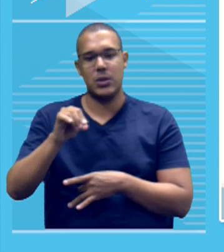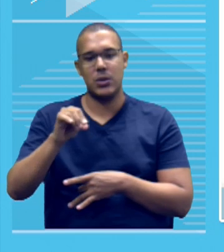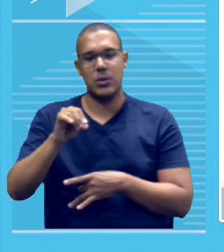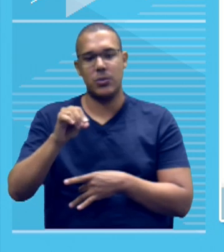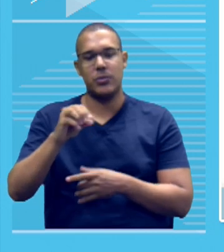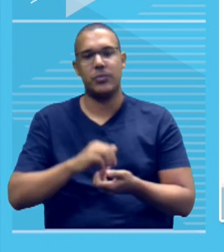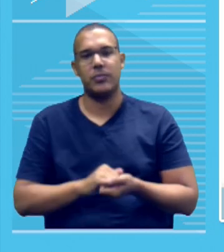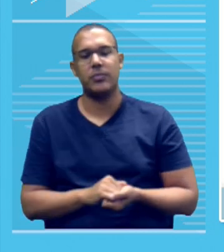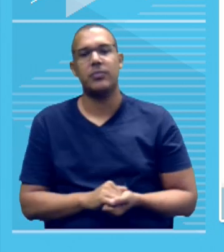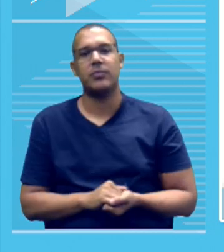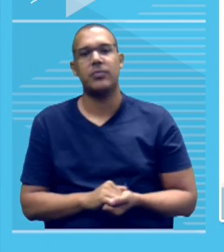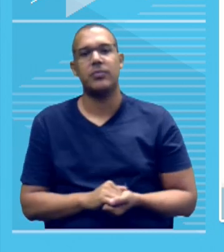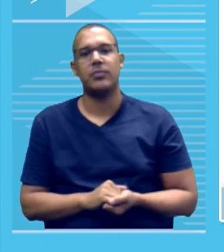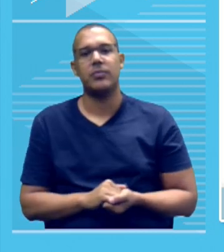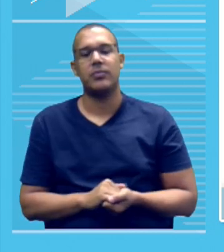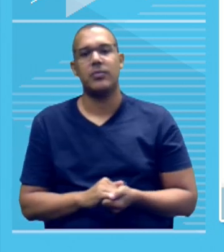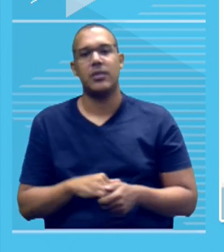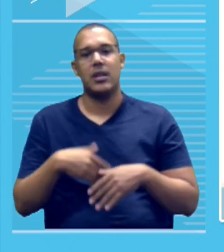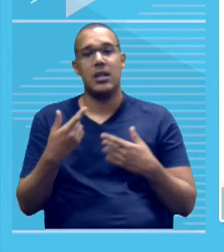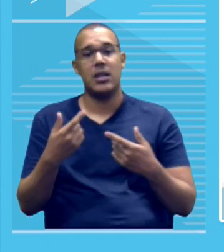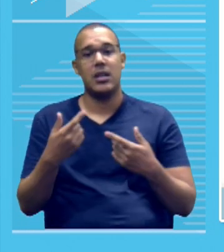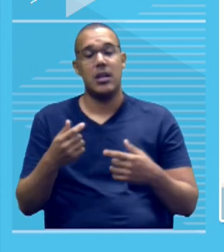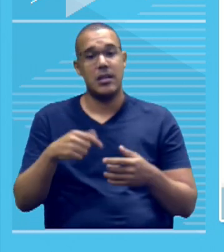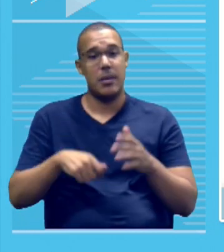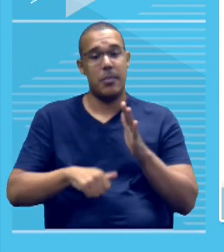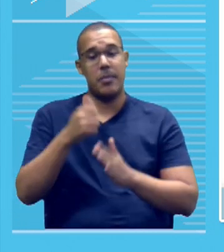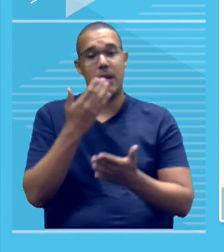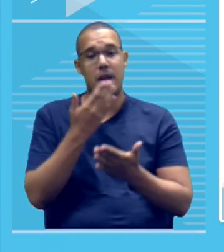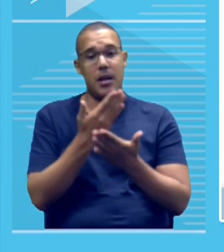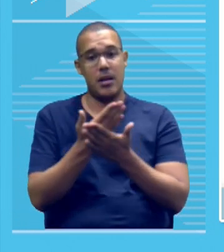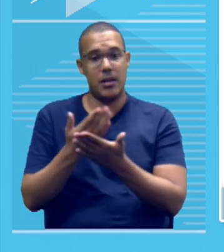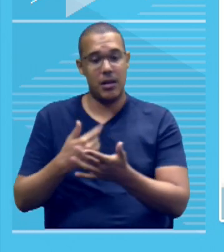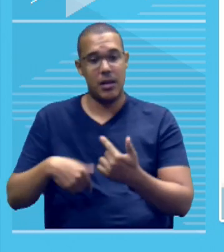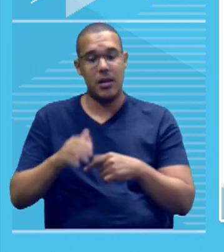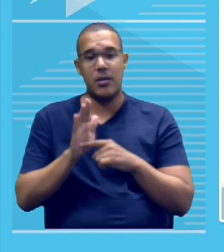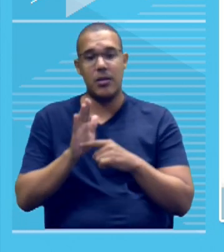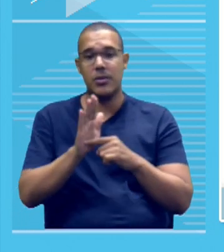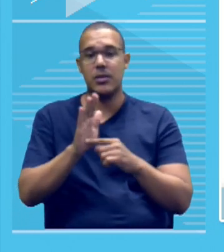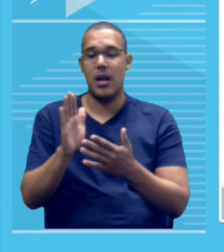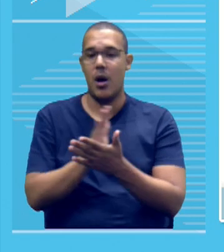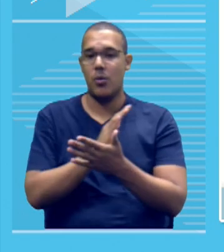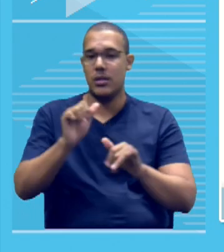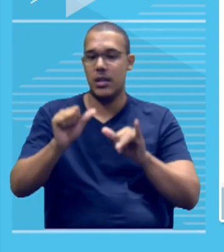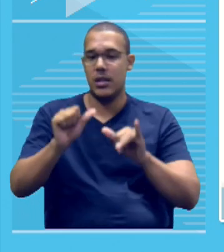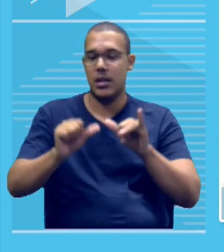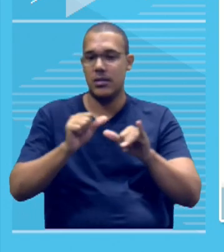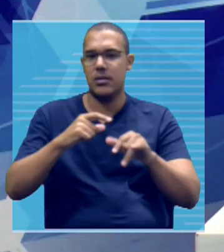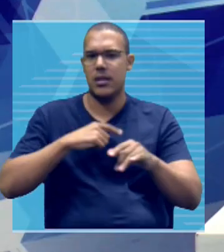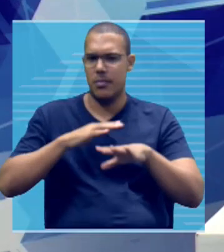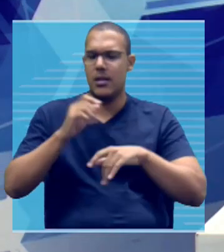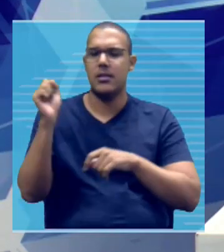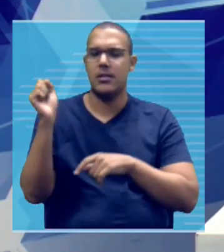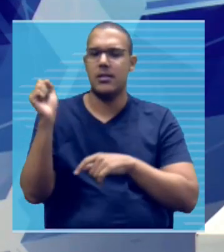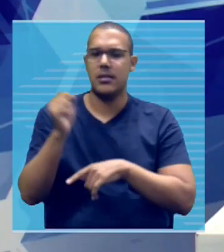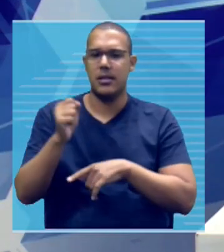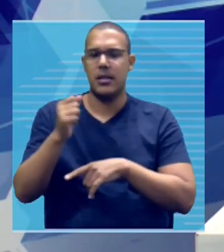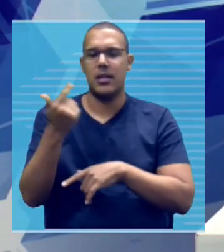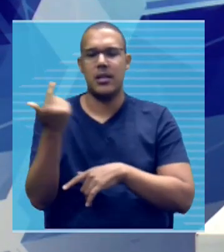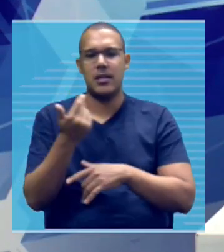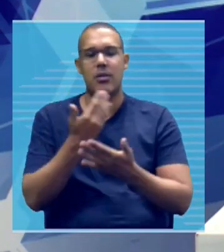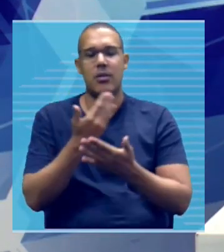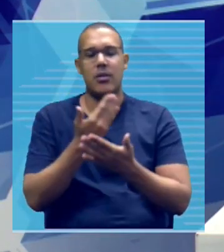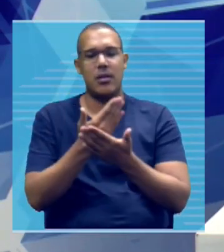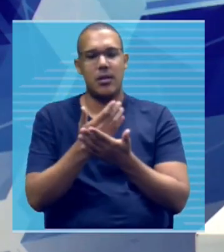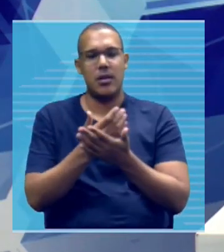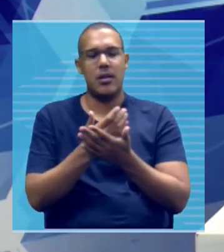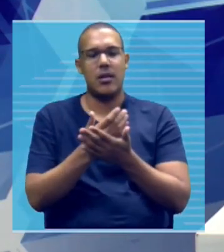ok? Então, veja bem, nessa primeira parte da aula, nós conseguimos mostrar algumas reações. Tem mais, sim. Mas na segunda parte da aula, vamos